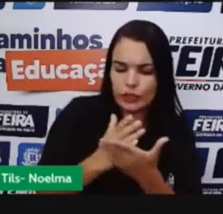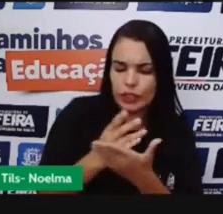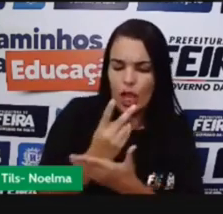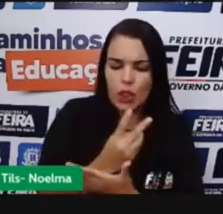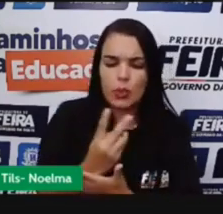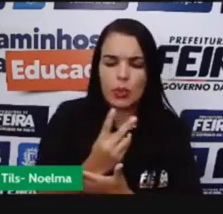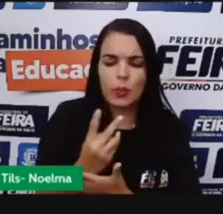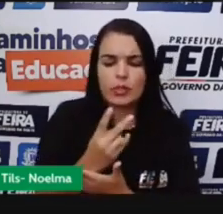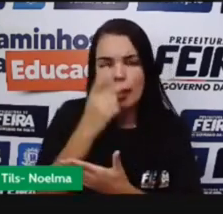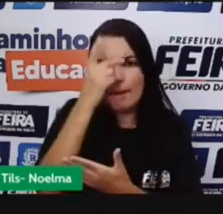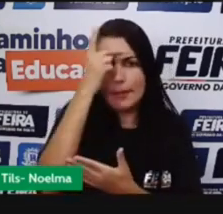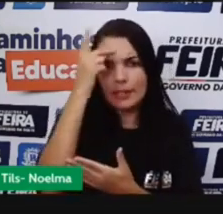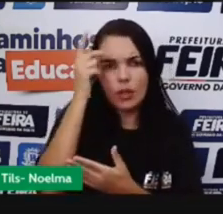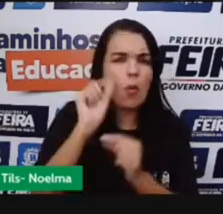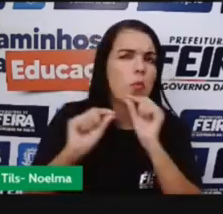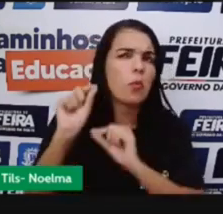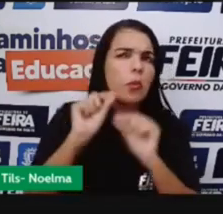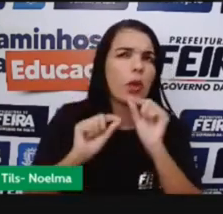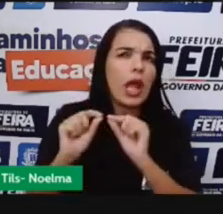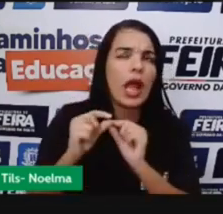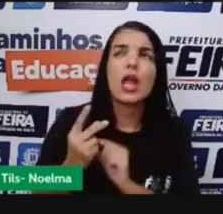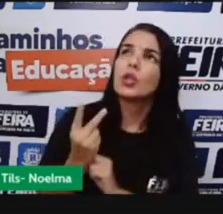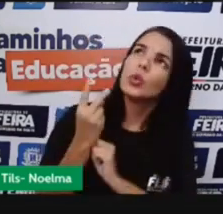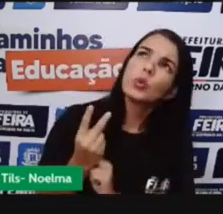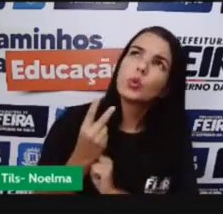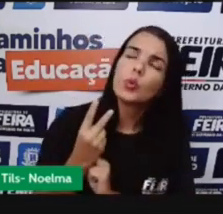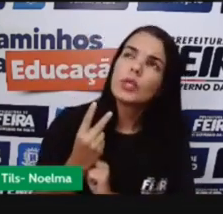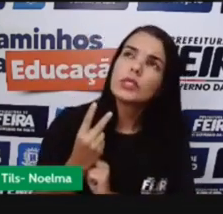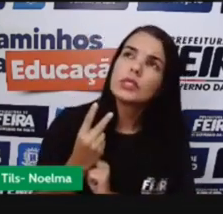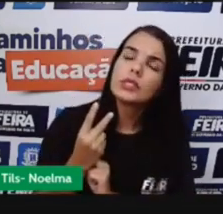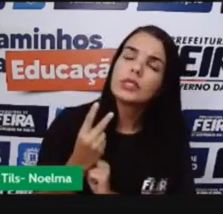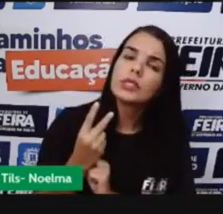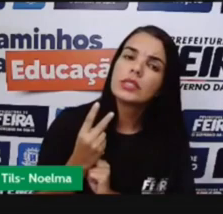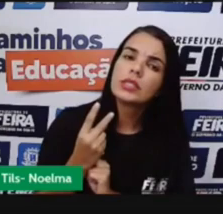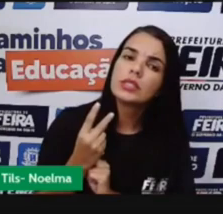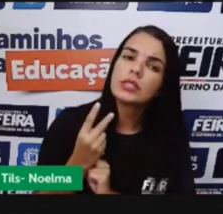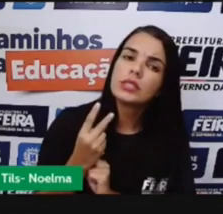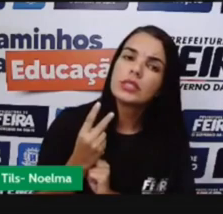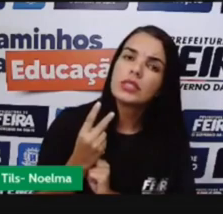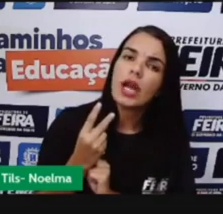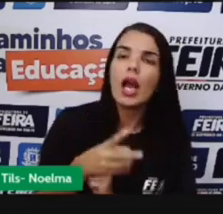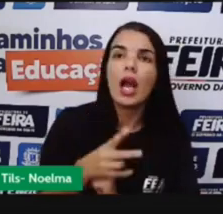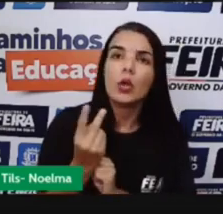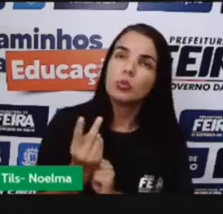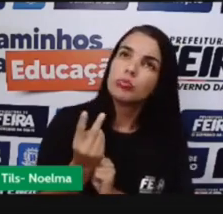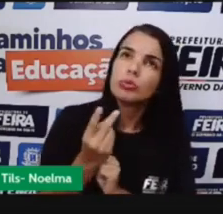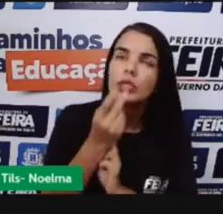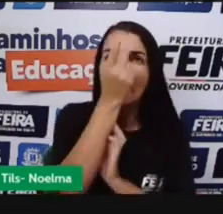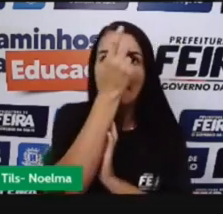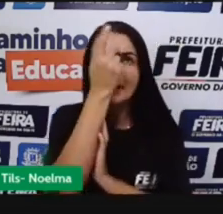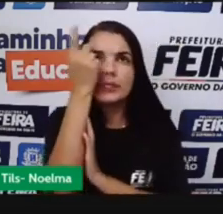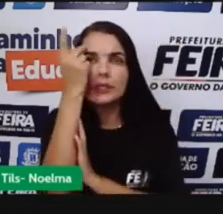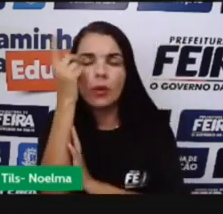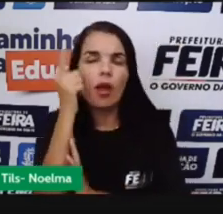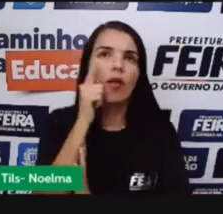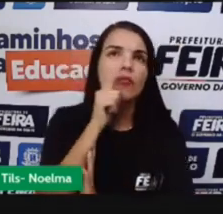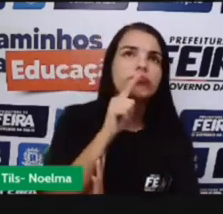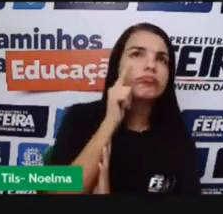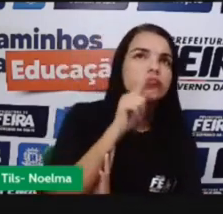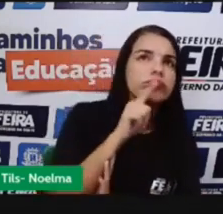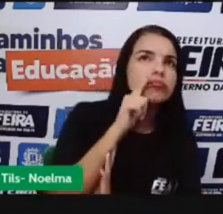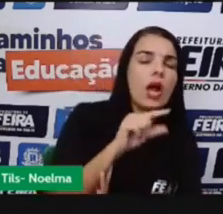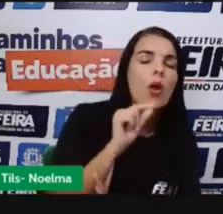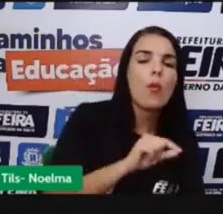pessoas. Essas duas, esse numeral 2, na verdade, que representa a quantidade de pessoas, seria o divisor, que é para quem eu